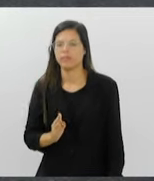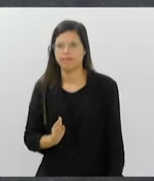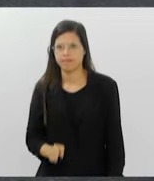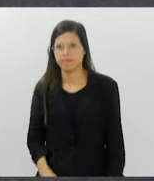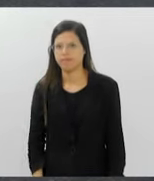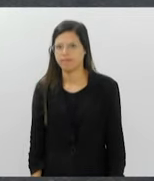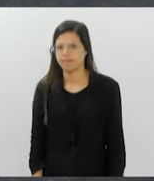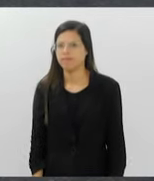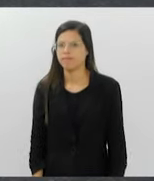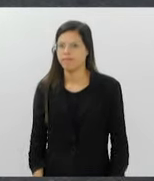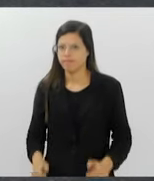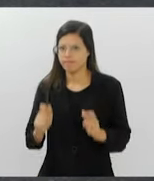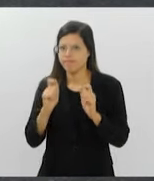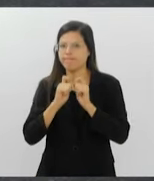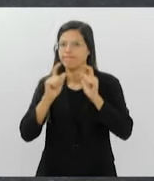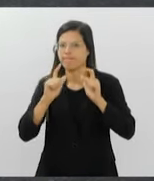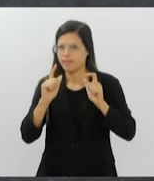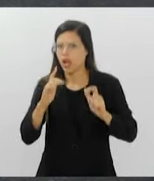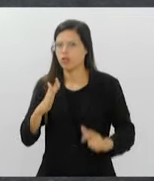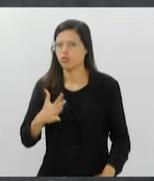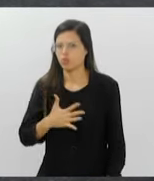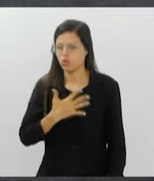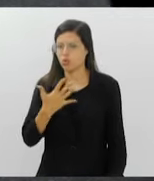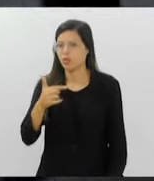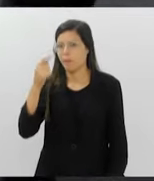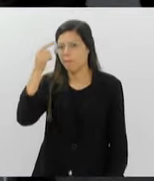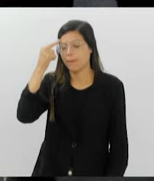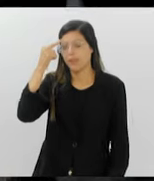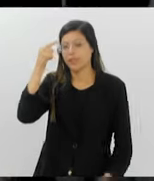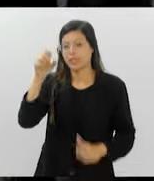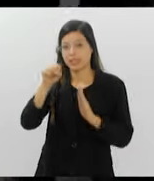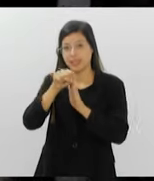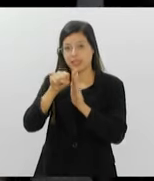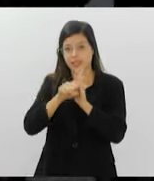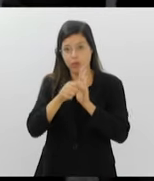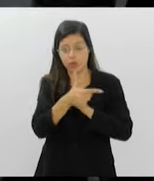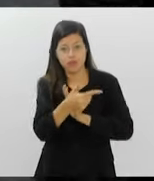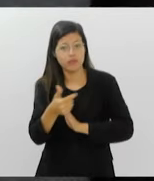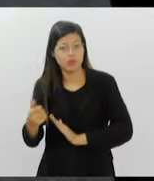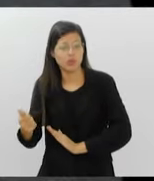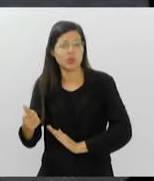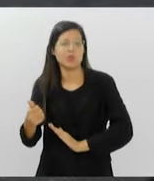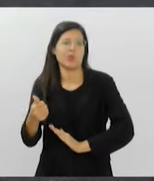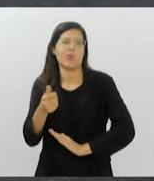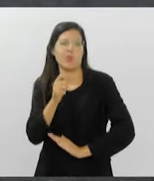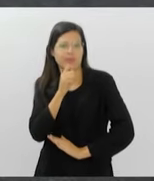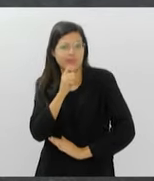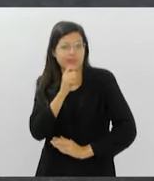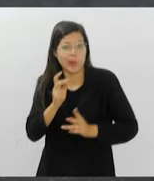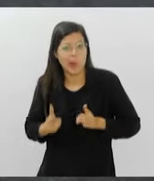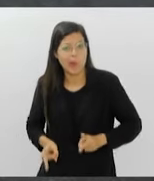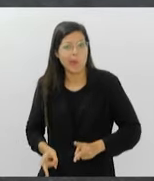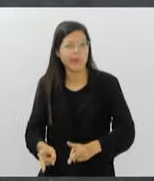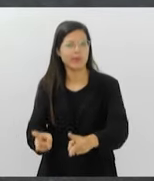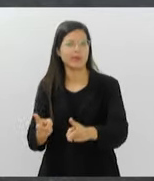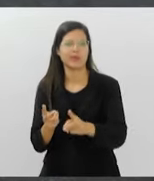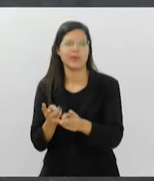é alarmante a gente pensar que, no século XXI, nós ainda convivemos com um dado que